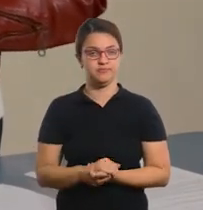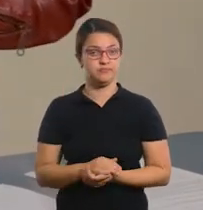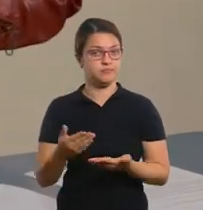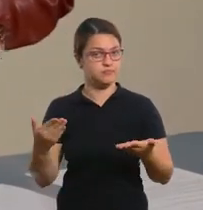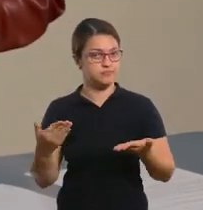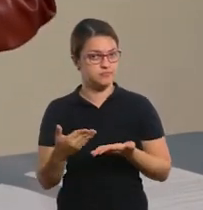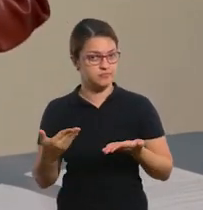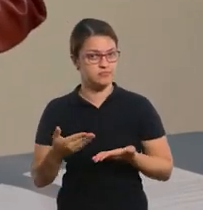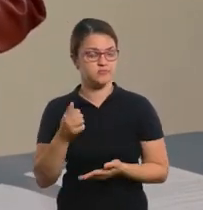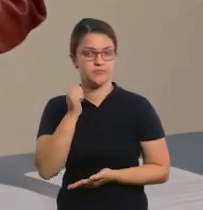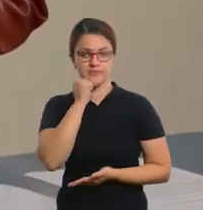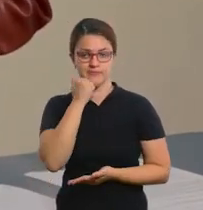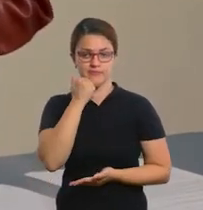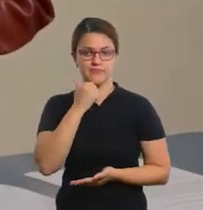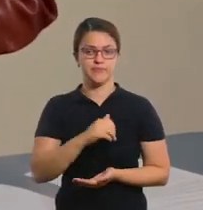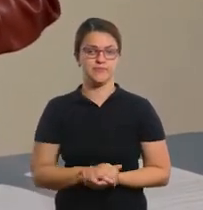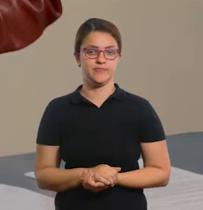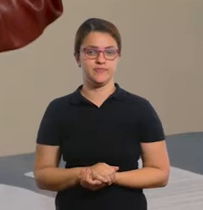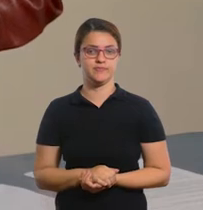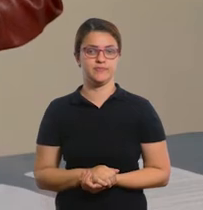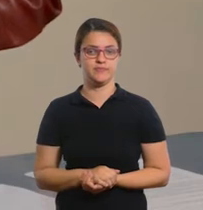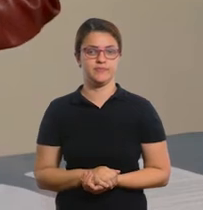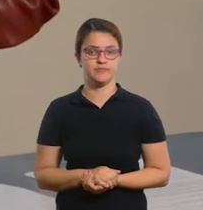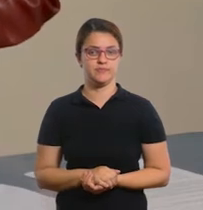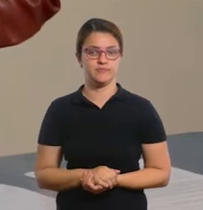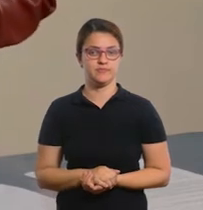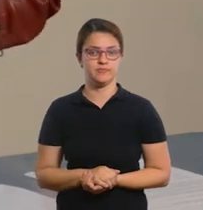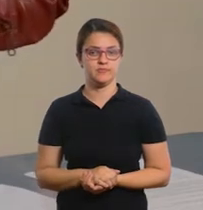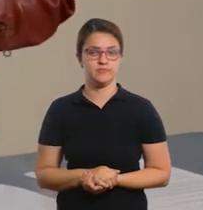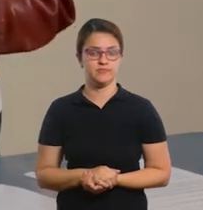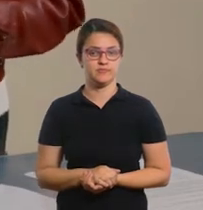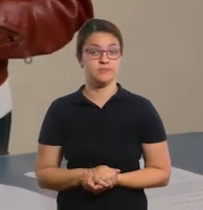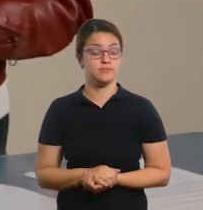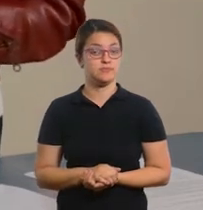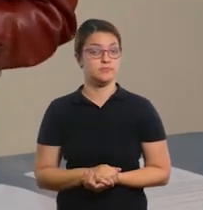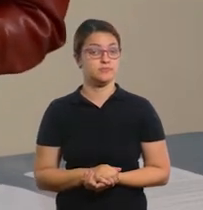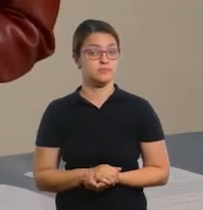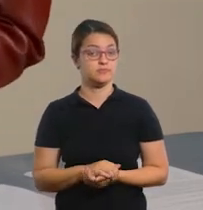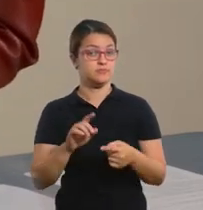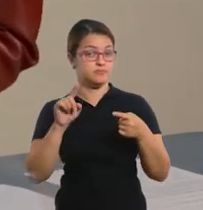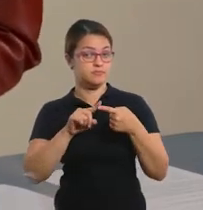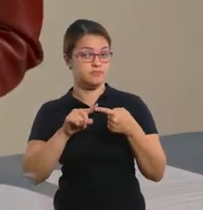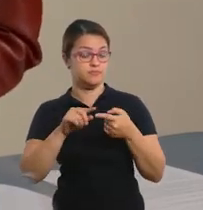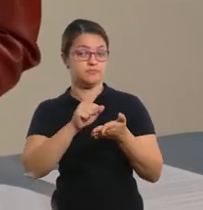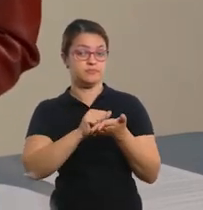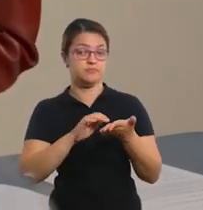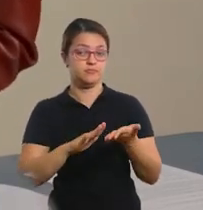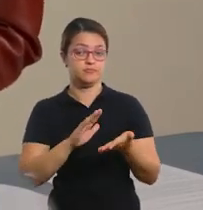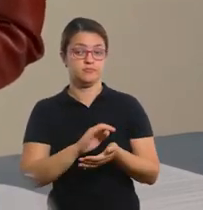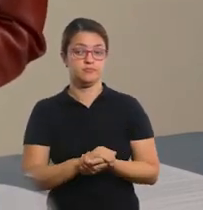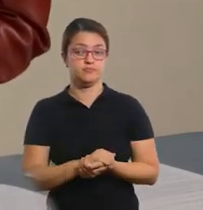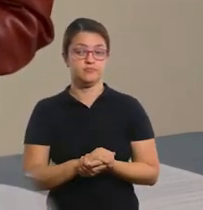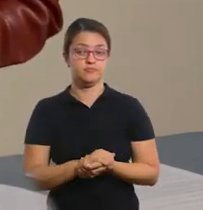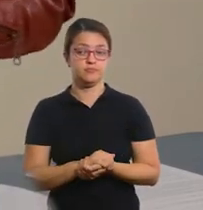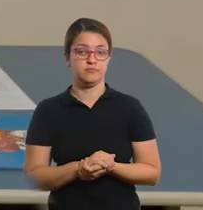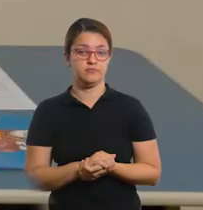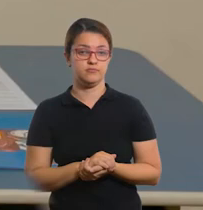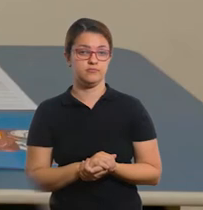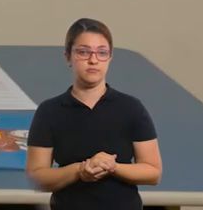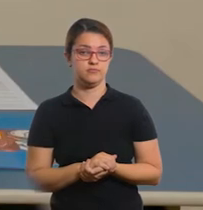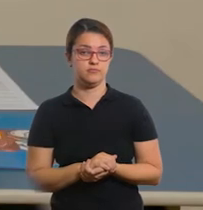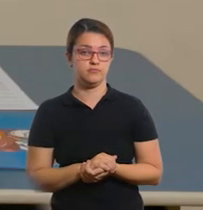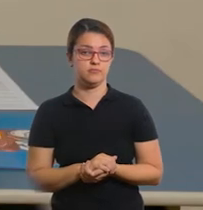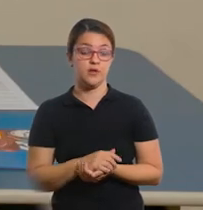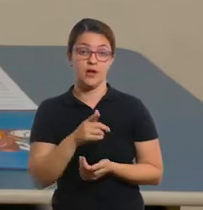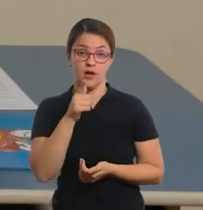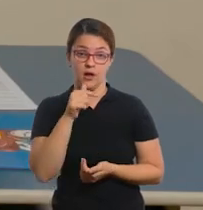Agora, nós vamos para a aula de ciências. Bem, na aula de ciências, a primeira atividade, efeitos da água e luz criando um